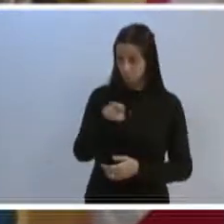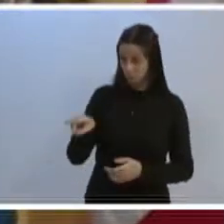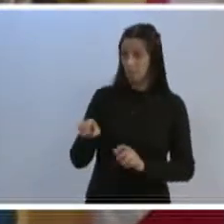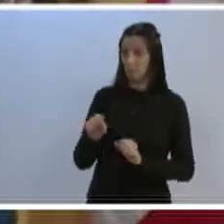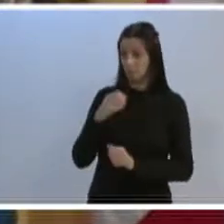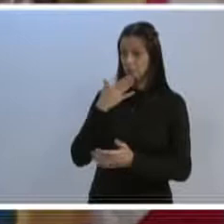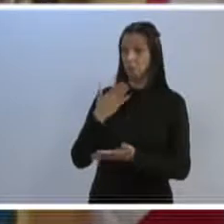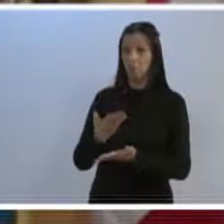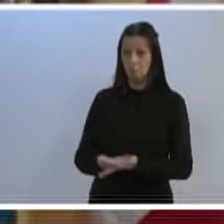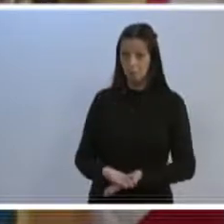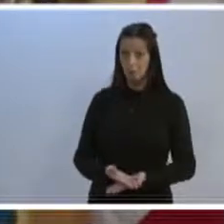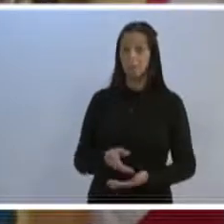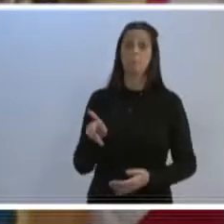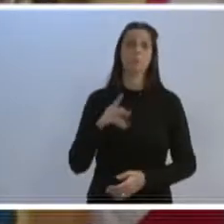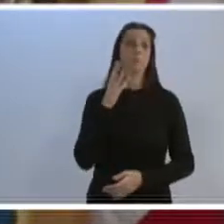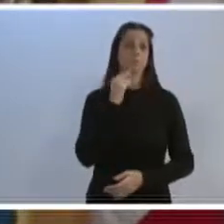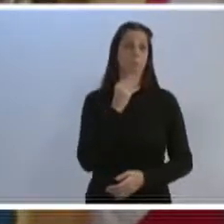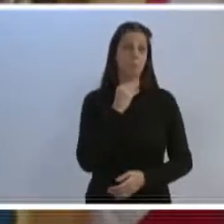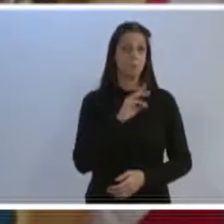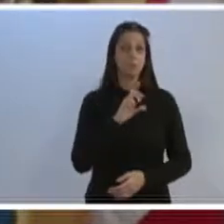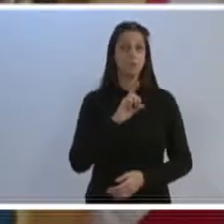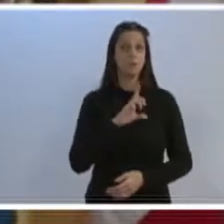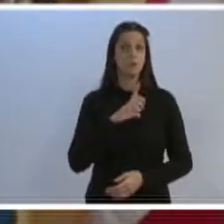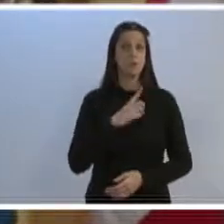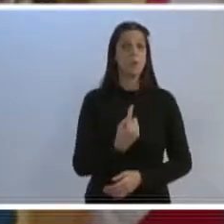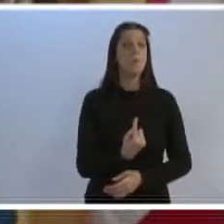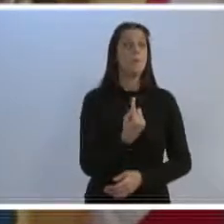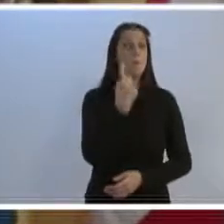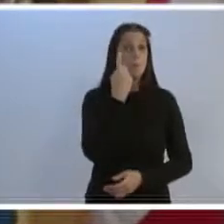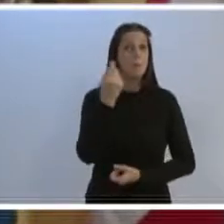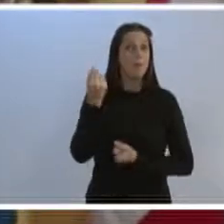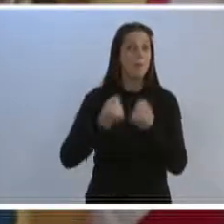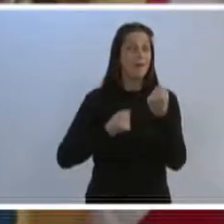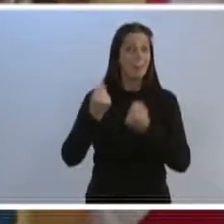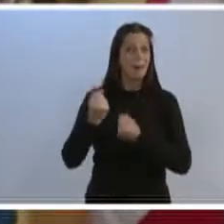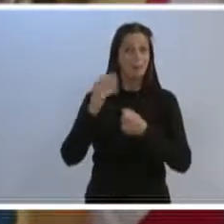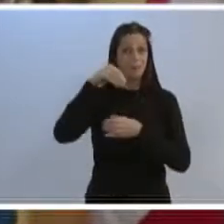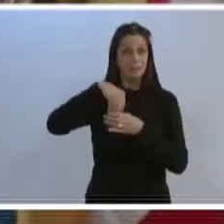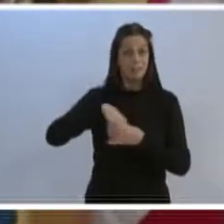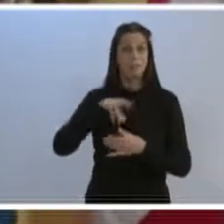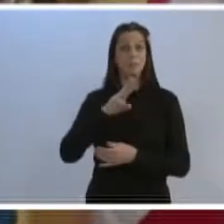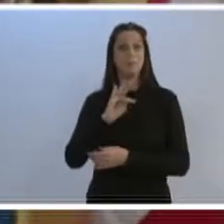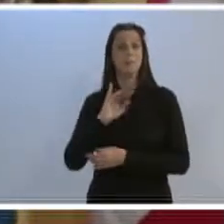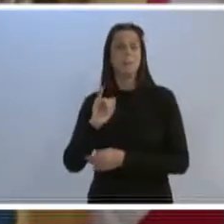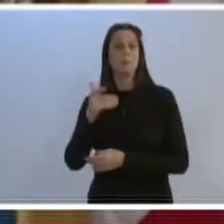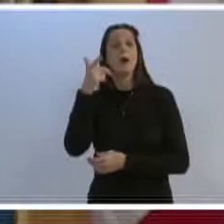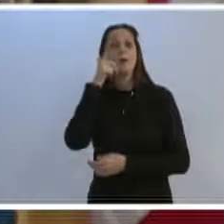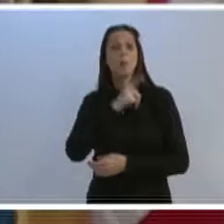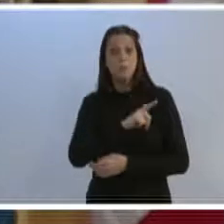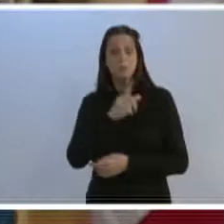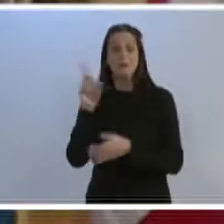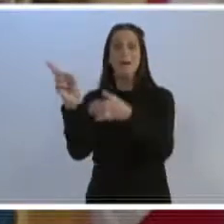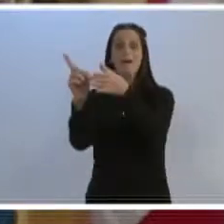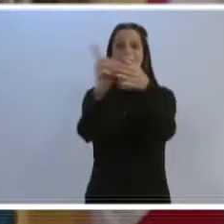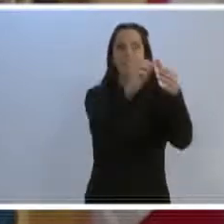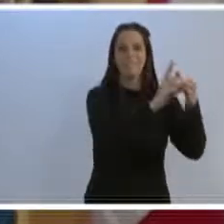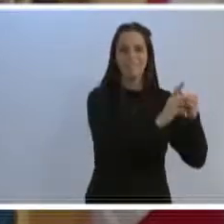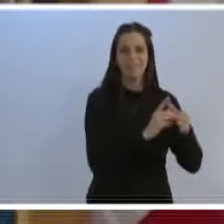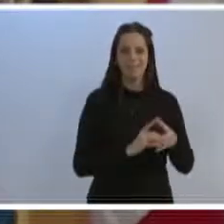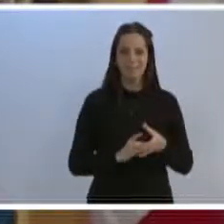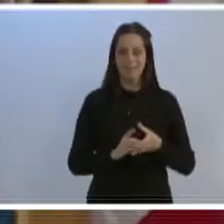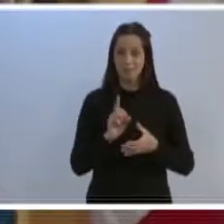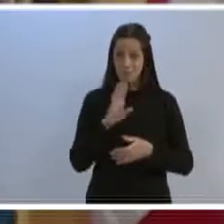professor gilson que nós temos somente uma unidade avançada aquela uti móvel para atender não somente